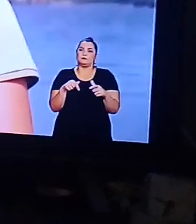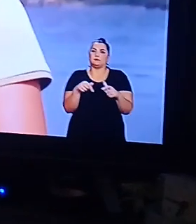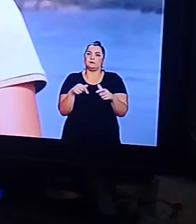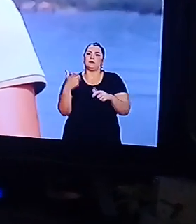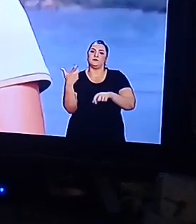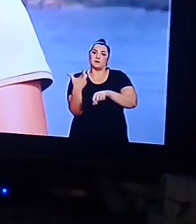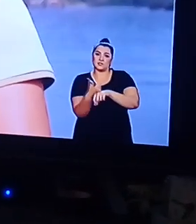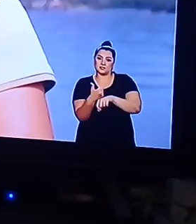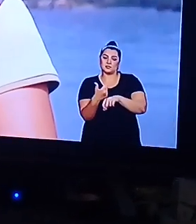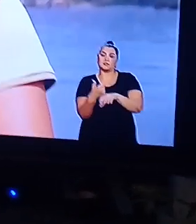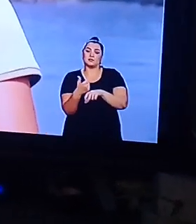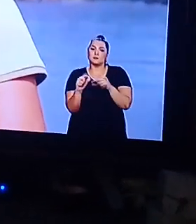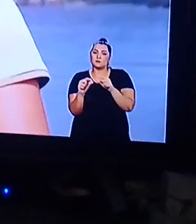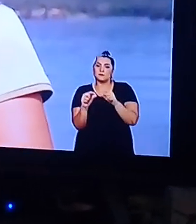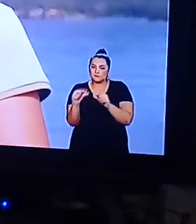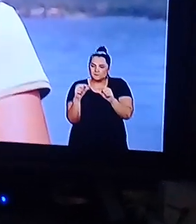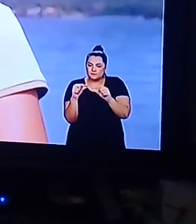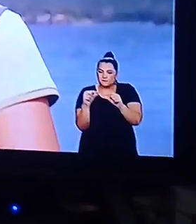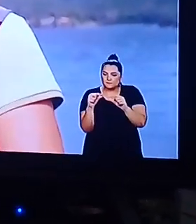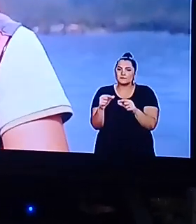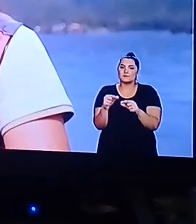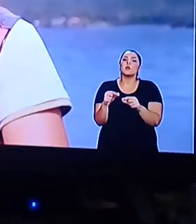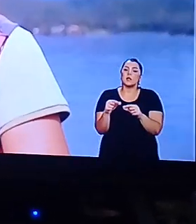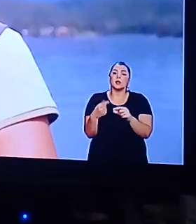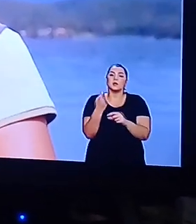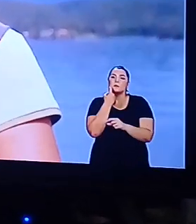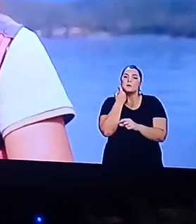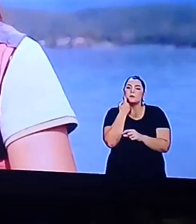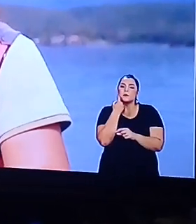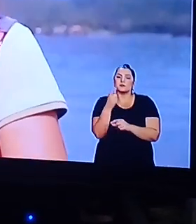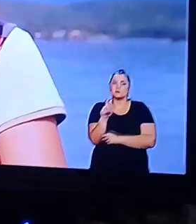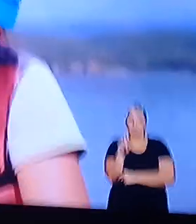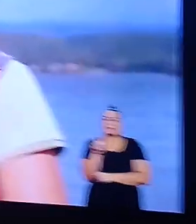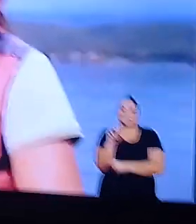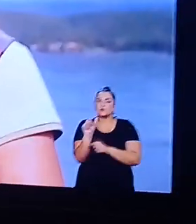E aí Depois é ir pescar E aí Tem ir E E aí